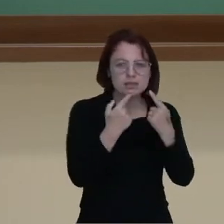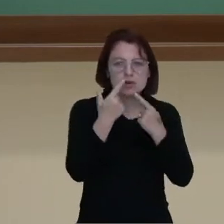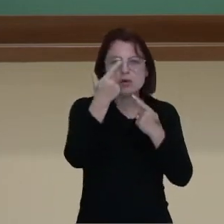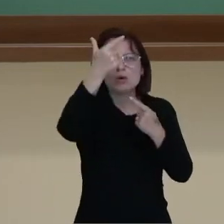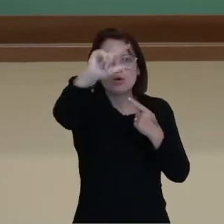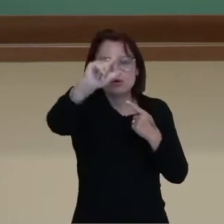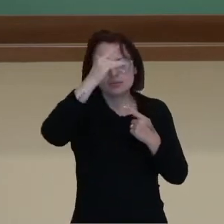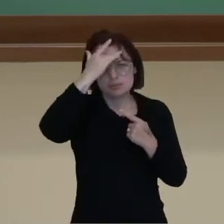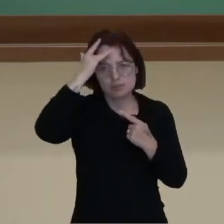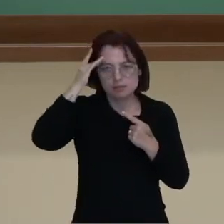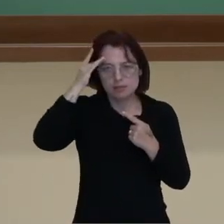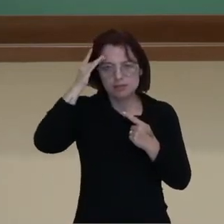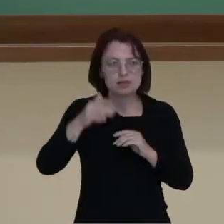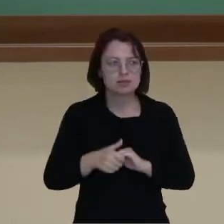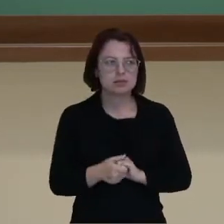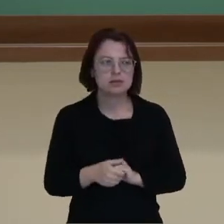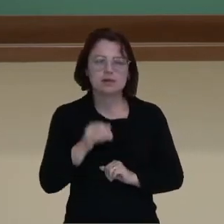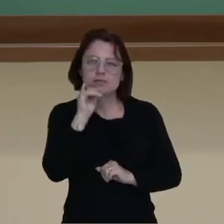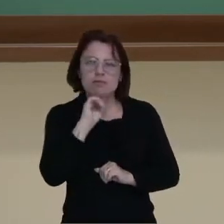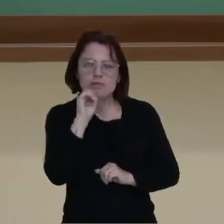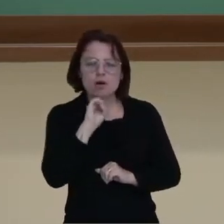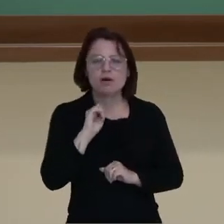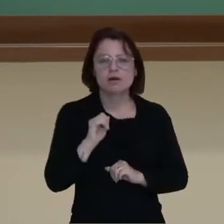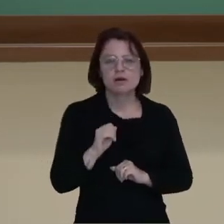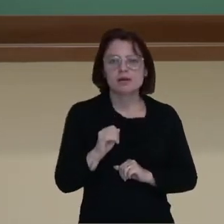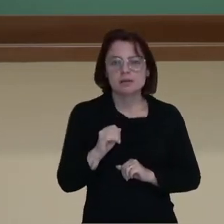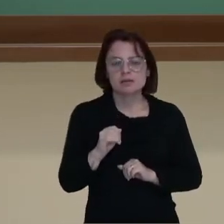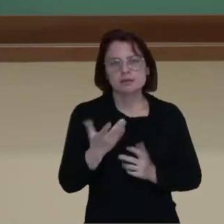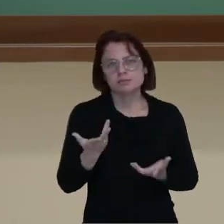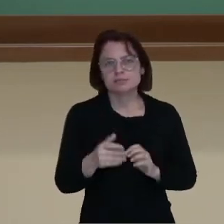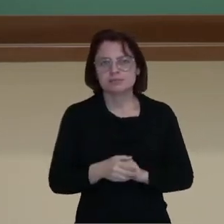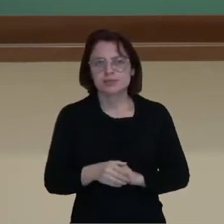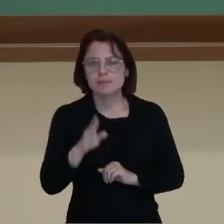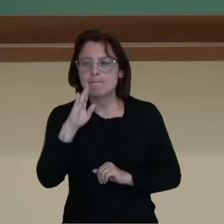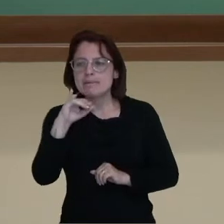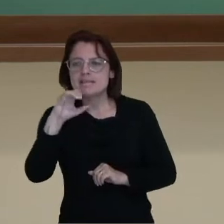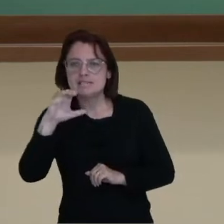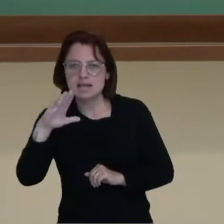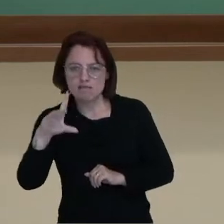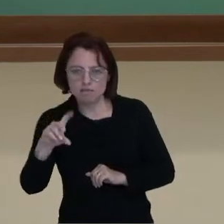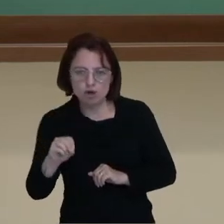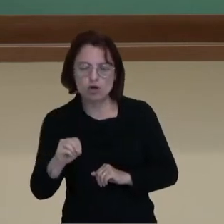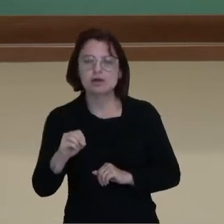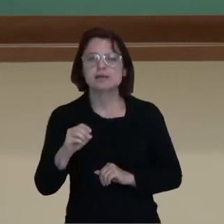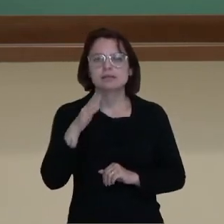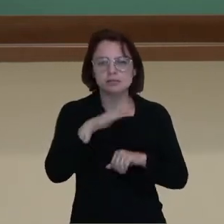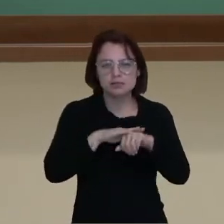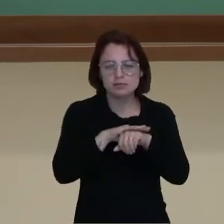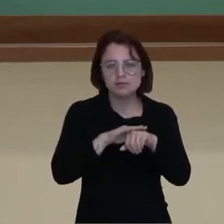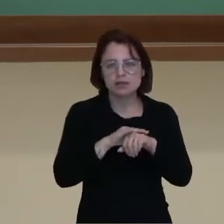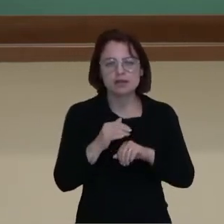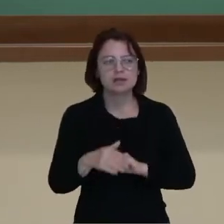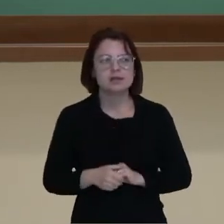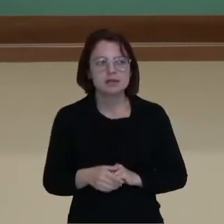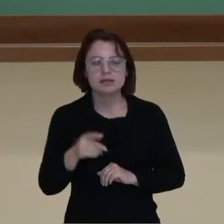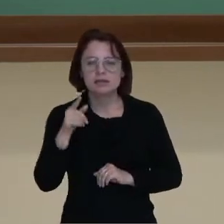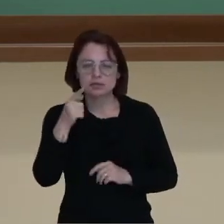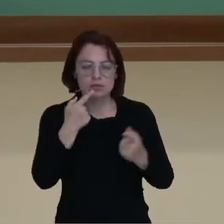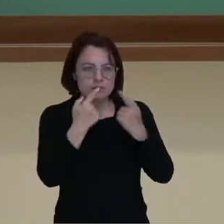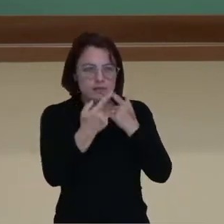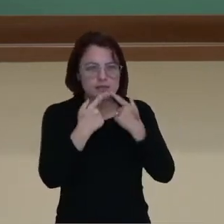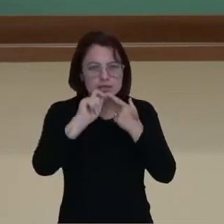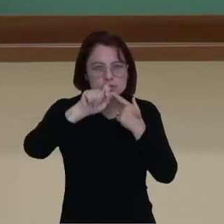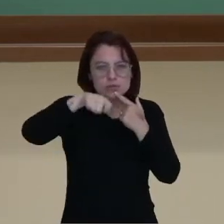uma boa conversa com teus avós, quem sabe talvez bisavós, né? ou às vezes até sua mãe, e você